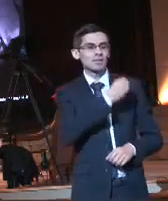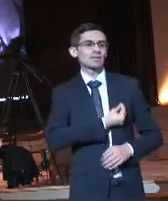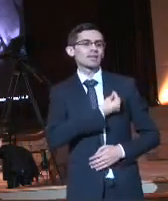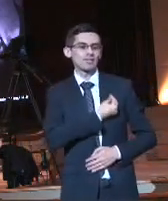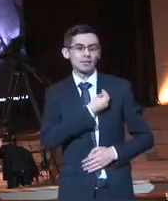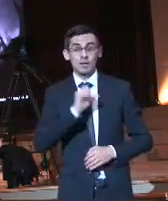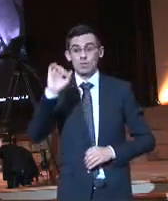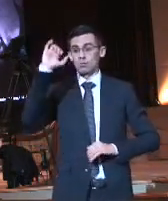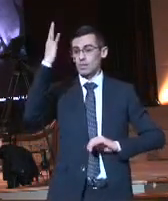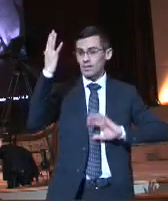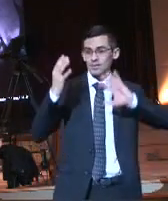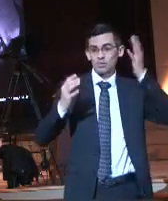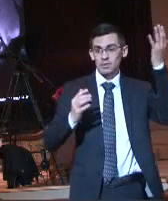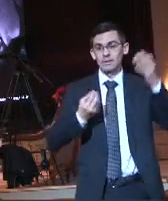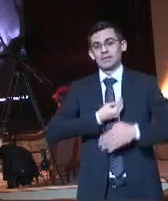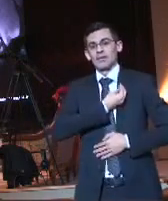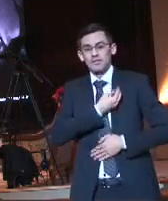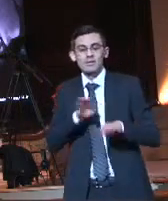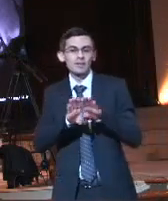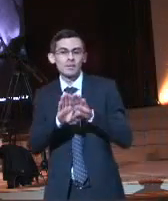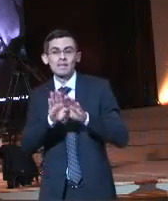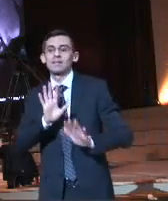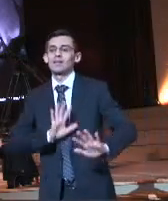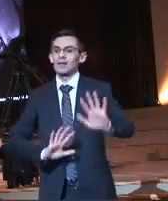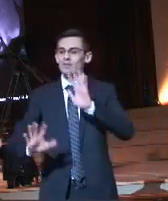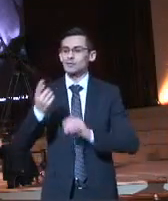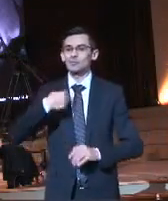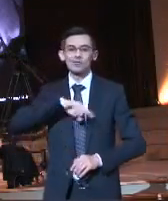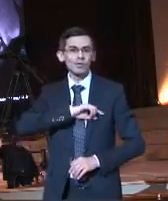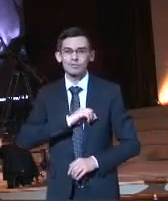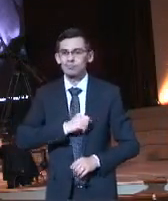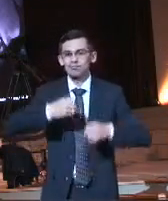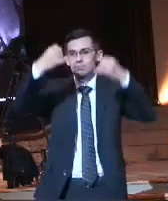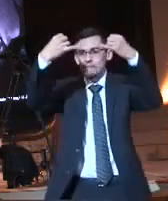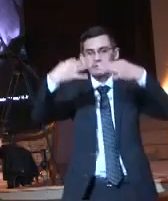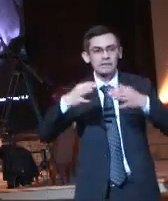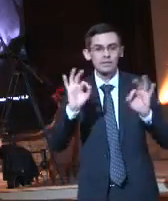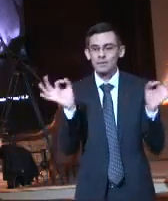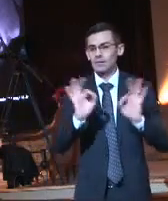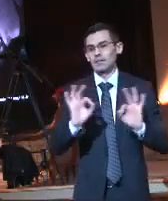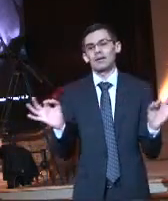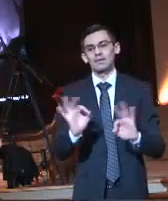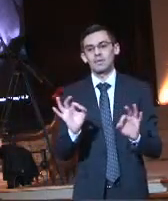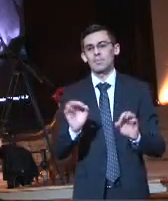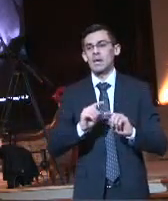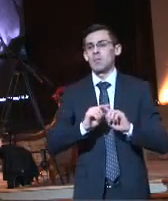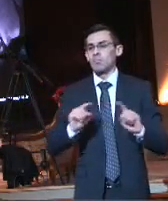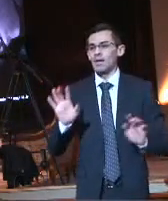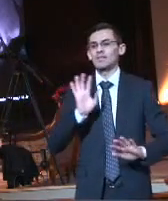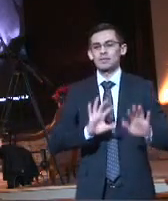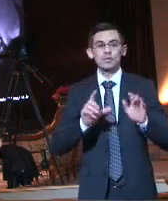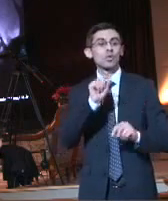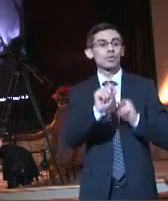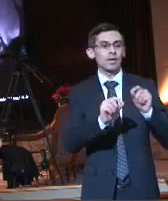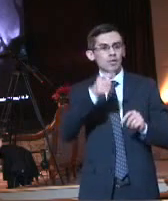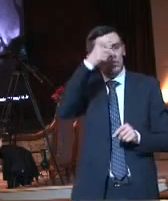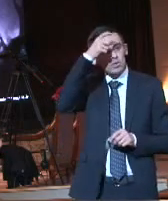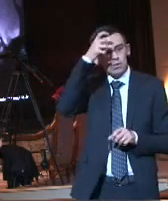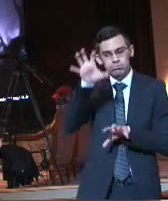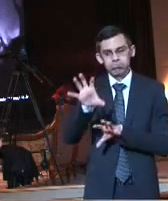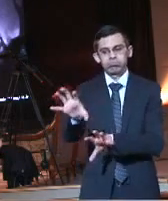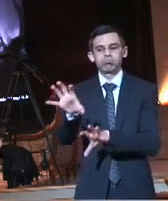nossa vida para as quais a gente não tem explicação e que tem o dedo de Satanás na